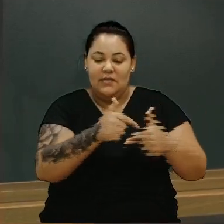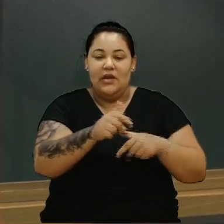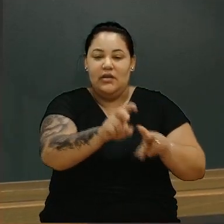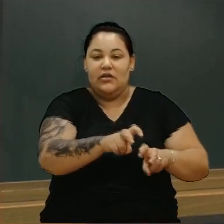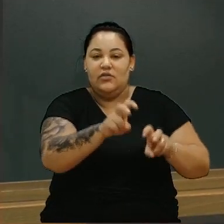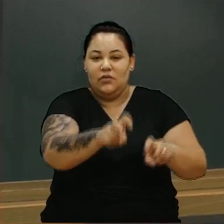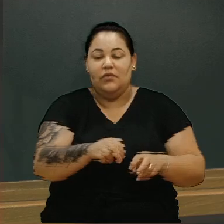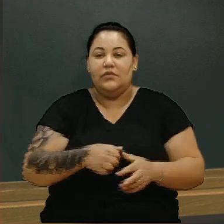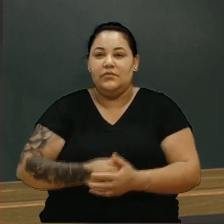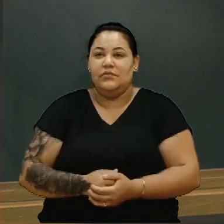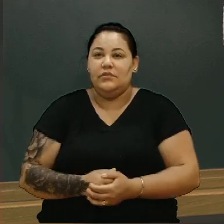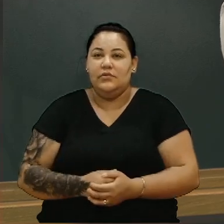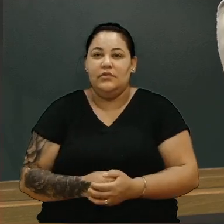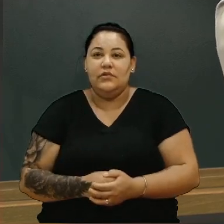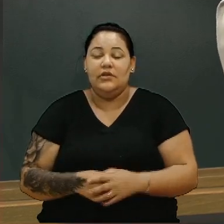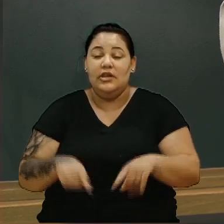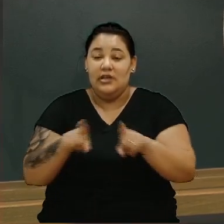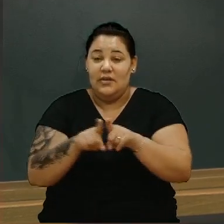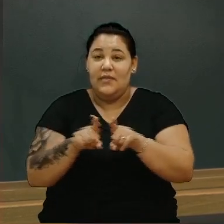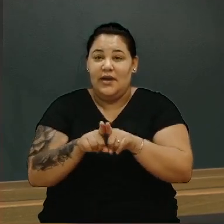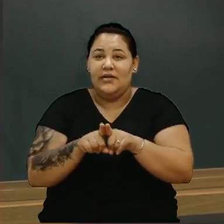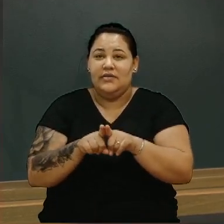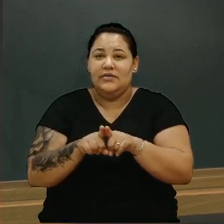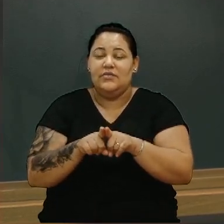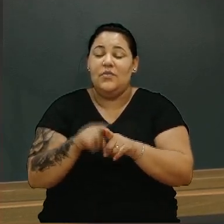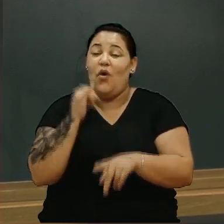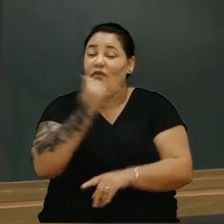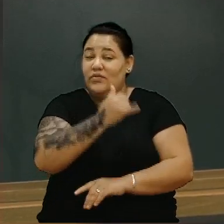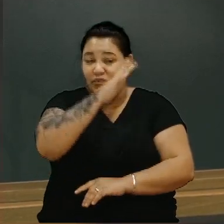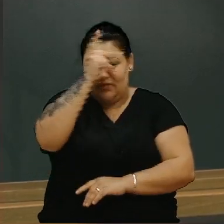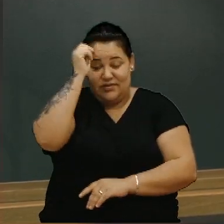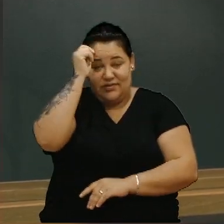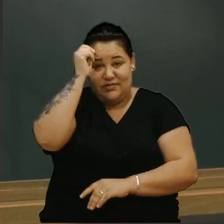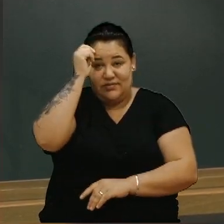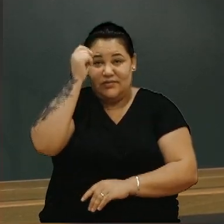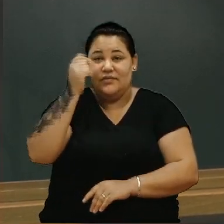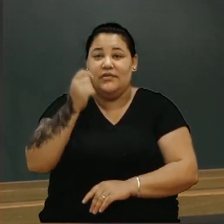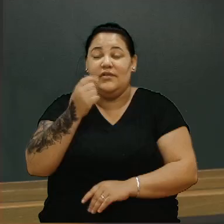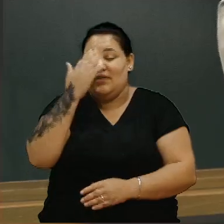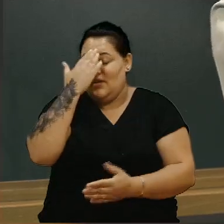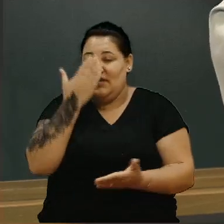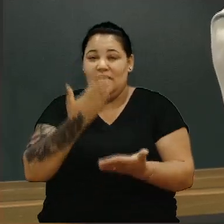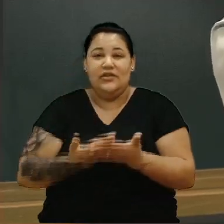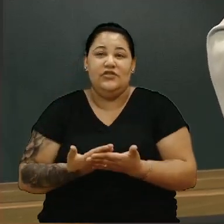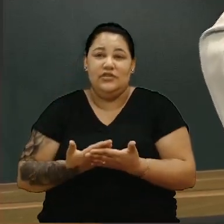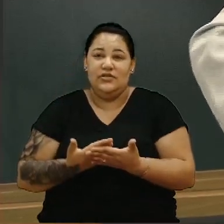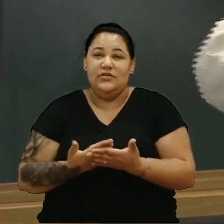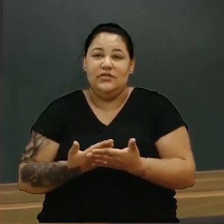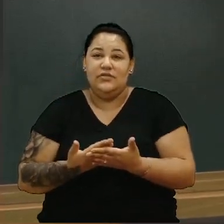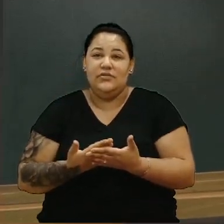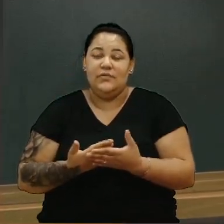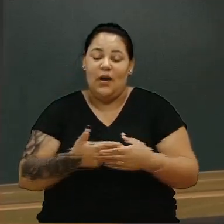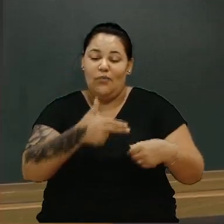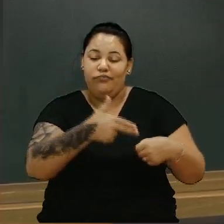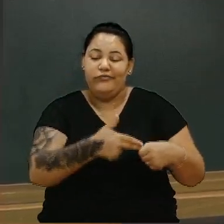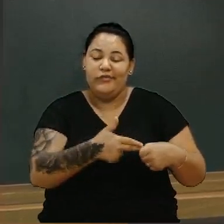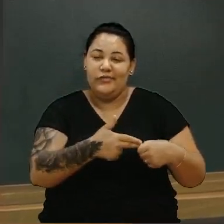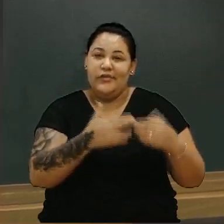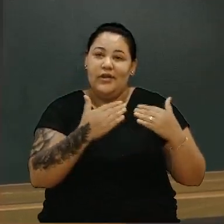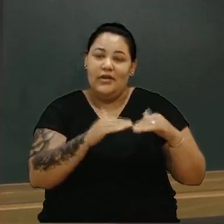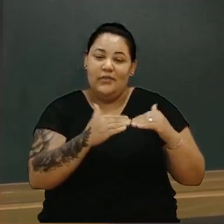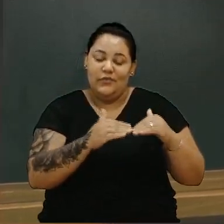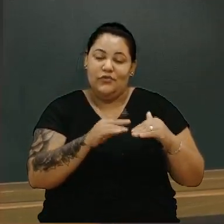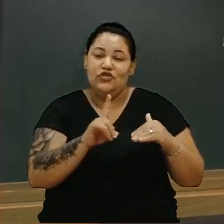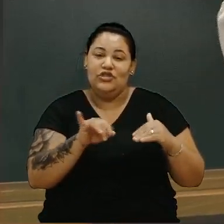isso, fica a minha advertência para a prefeitura, porque não é possível que não conseguiram contatar o local para que abastecesse os caminhões. Desceram com os caminhões até Vila